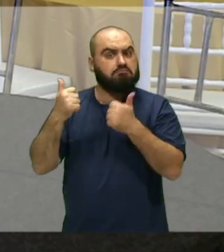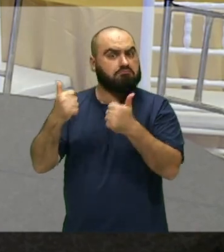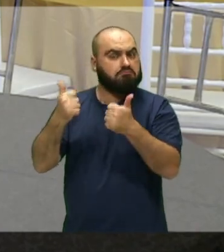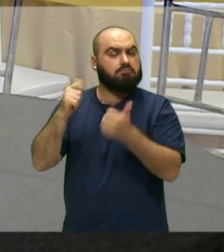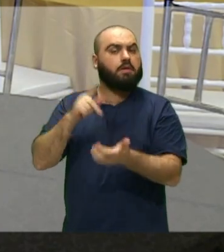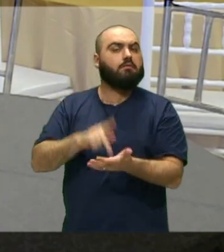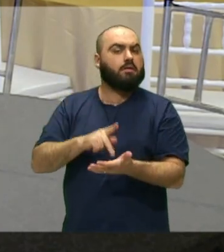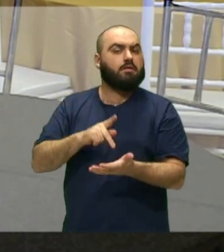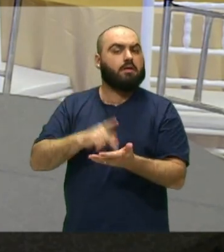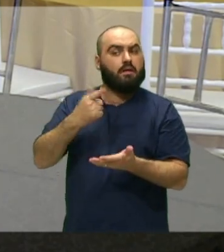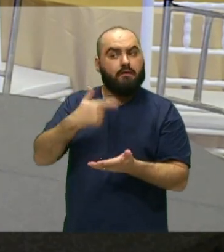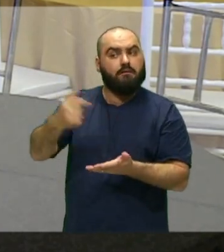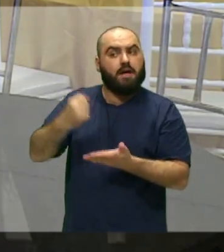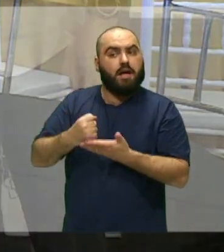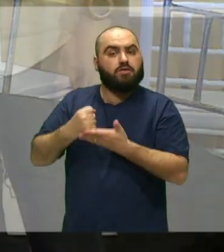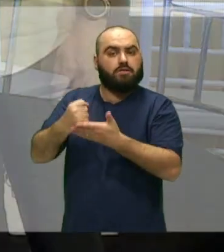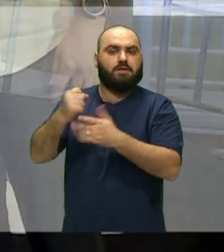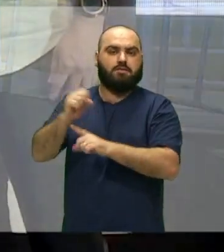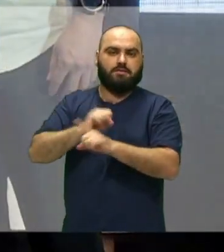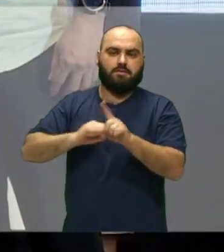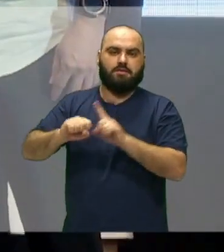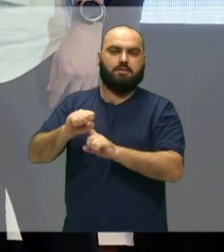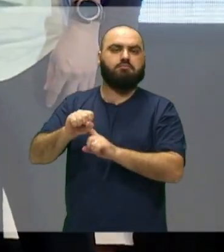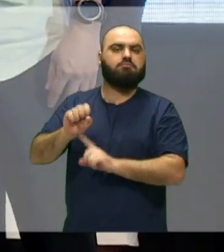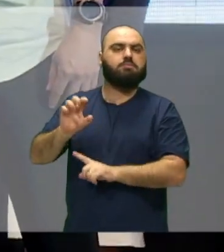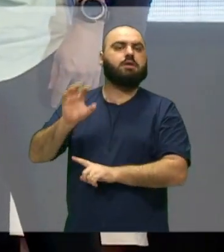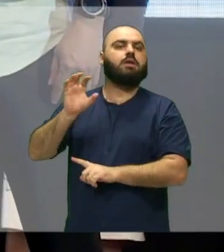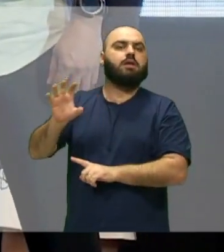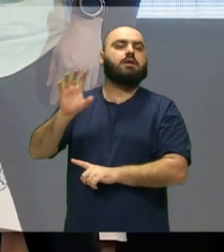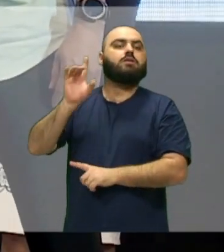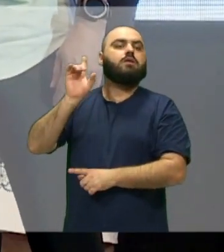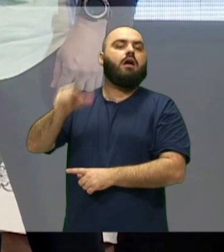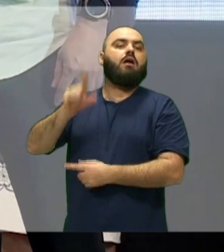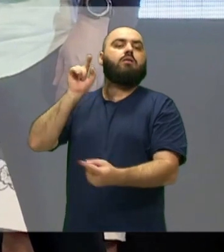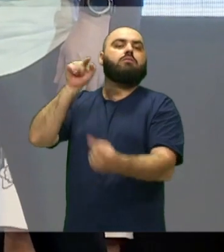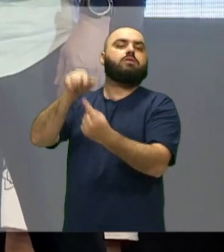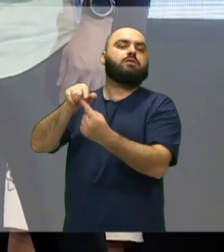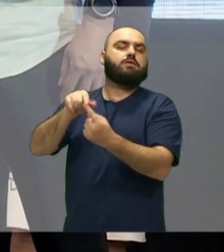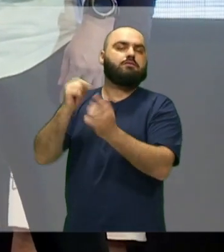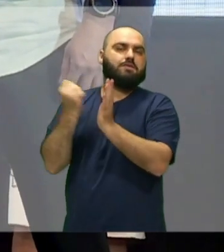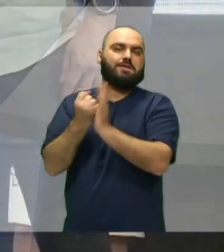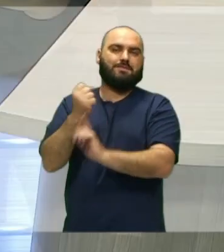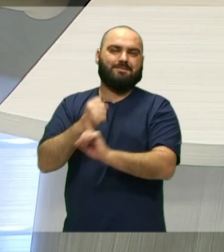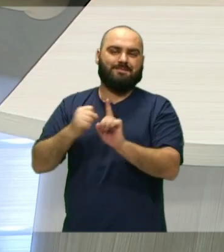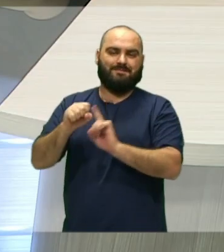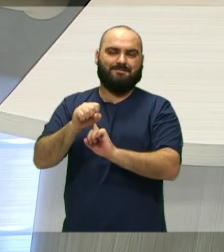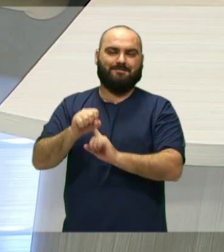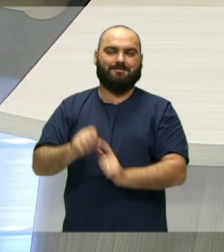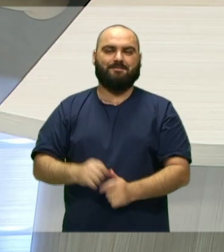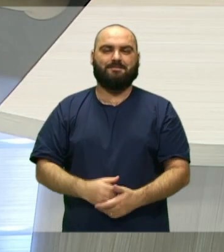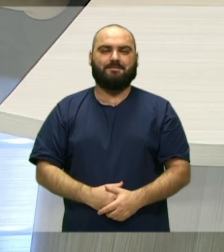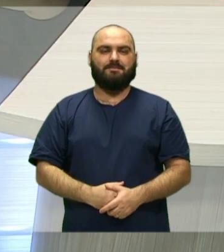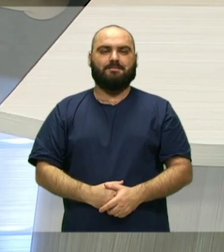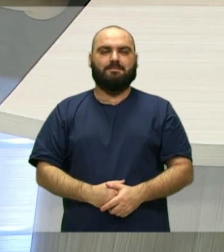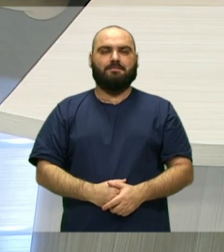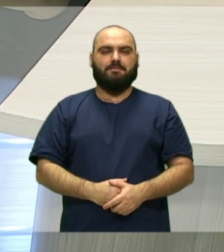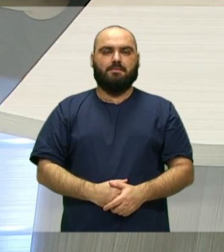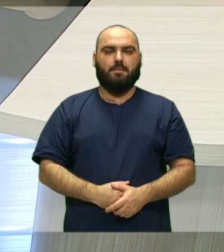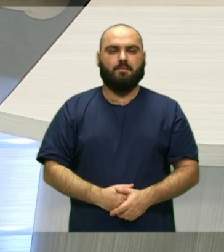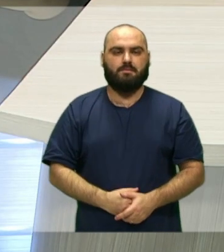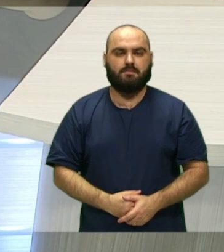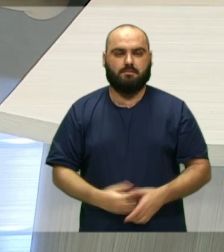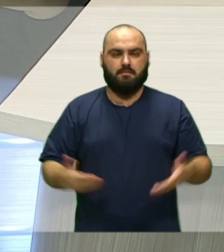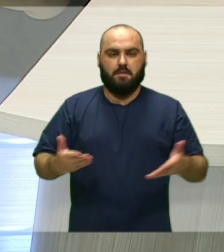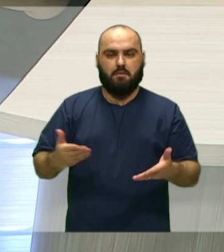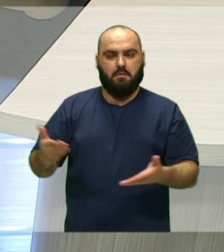vão fazer muito bem pra nossa sociedade Isso é o que é o intuito desse selo social Felipe Estamos aqui com a